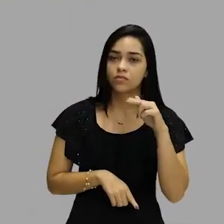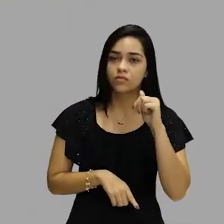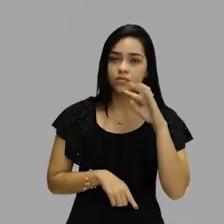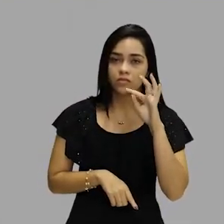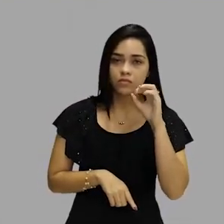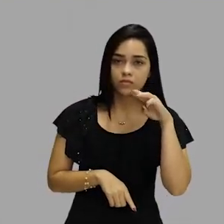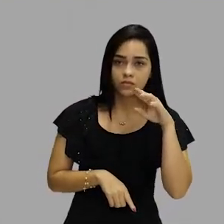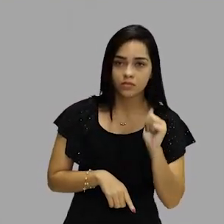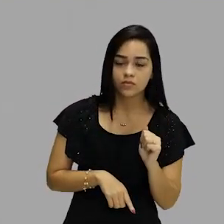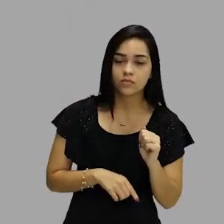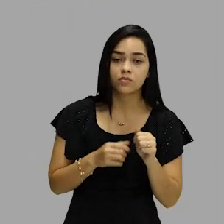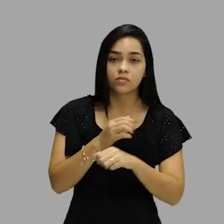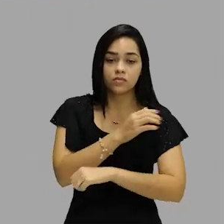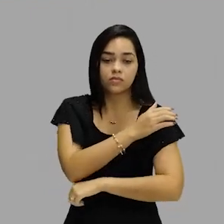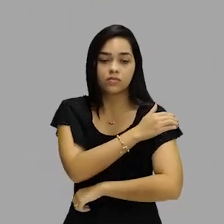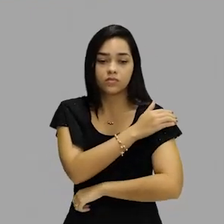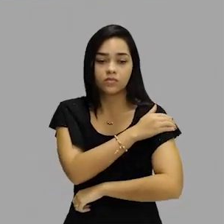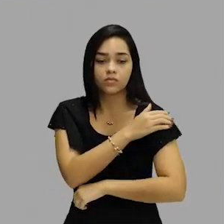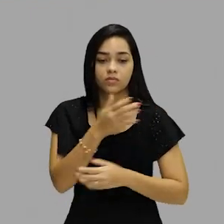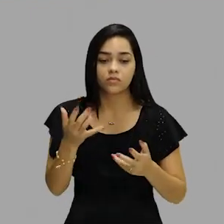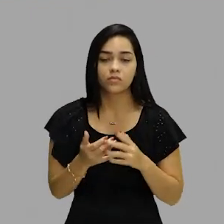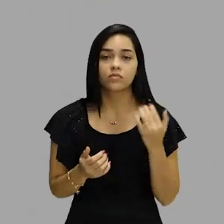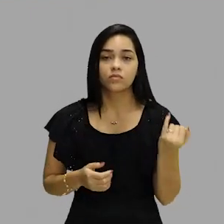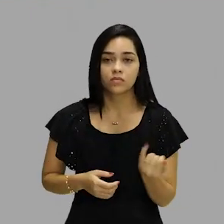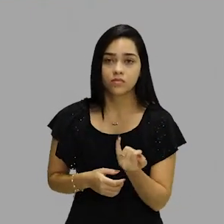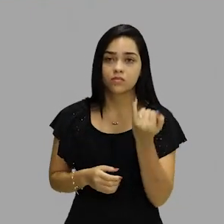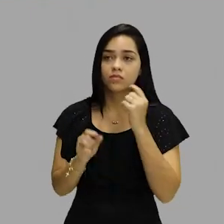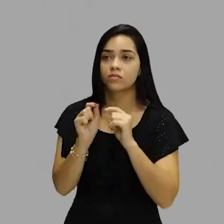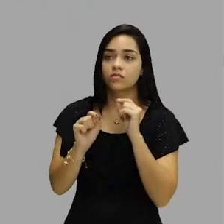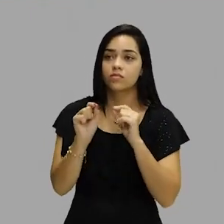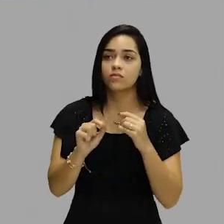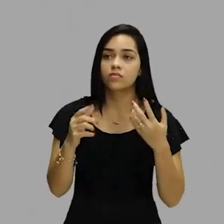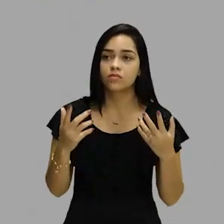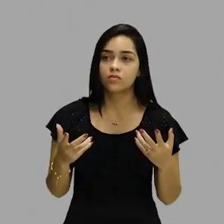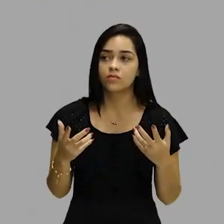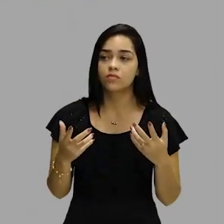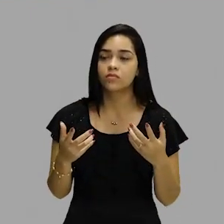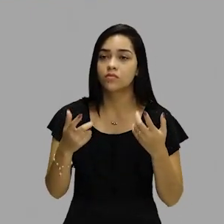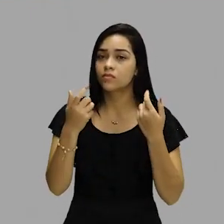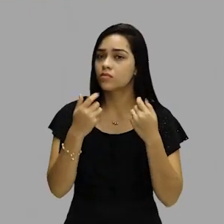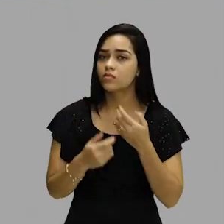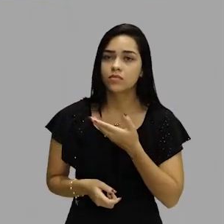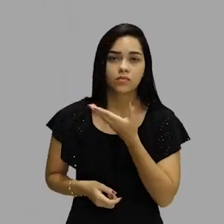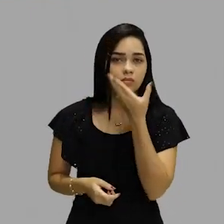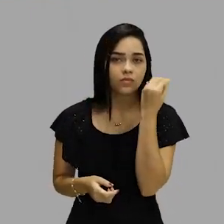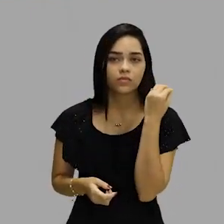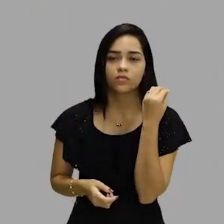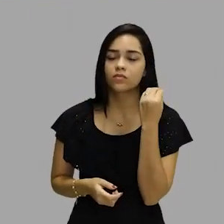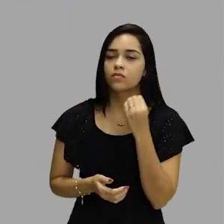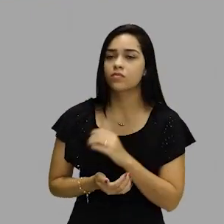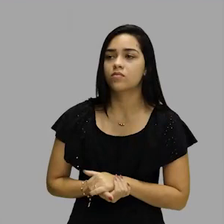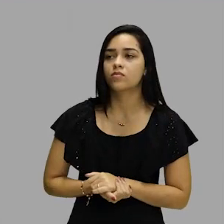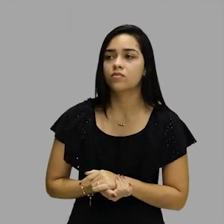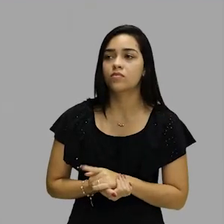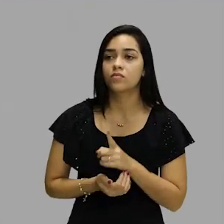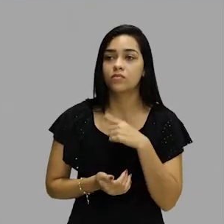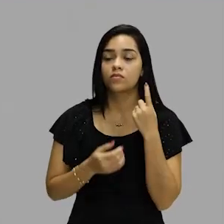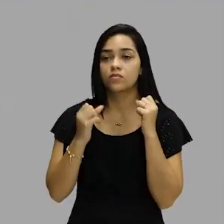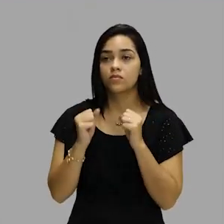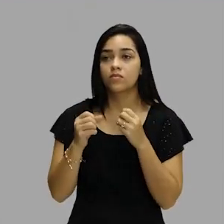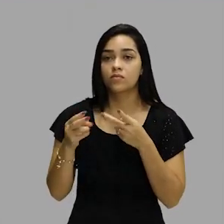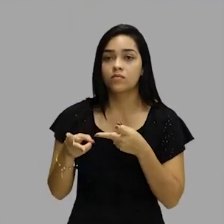histológica de um músculo. Agora, uma coisa importante que a gente não deve esquecer. A gente